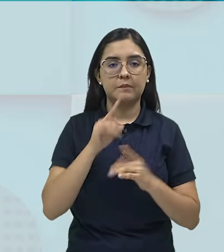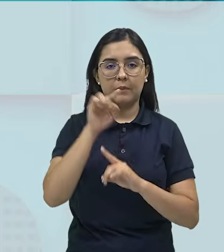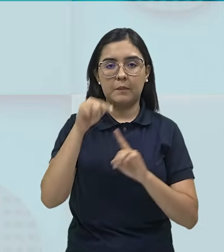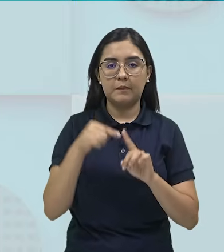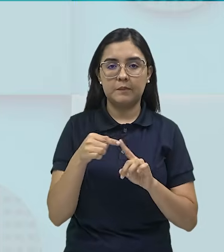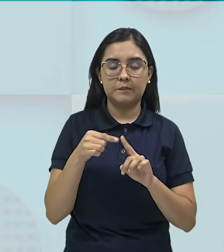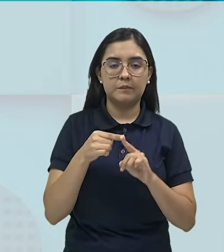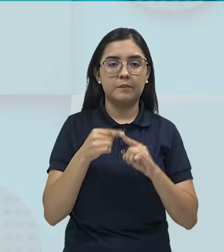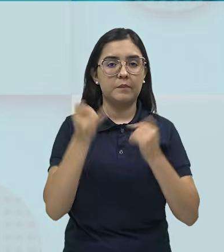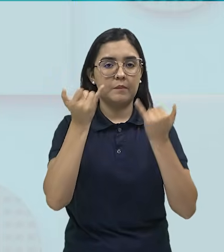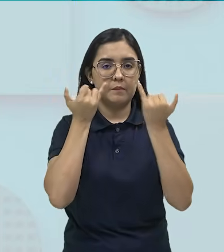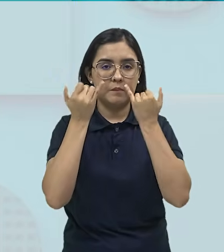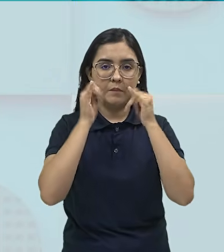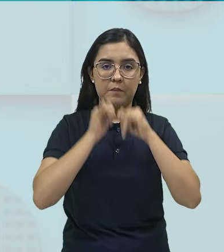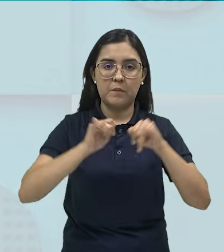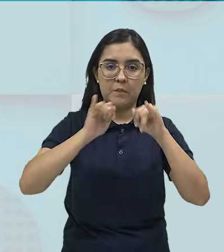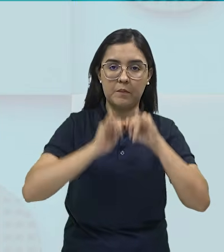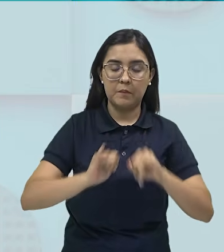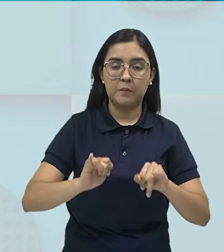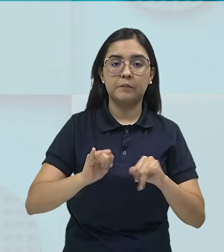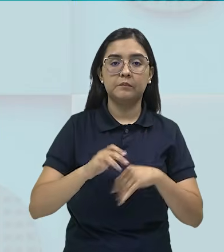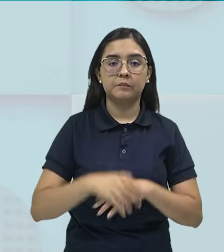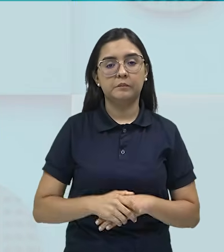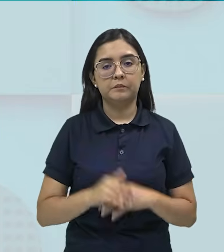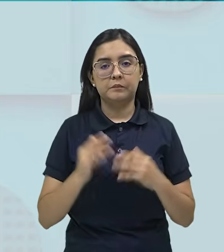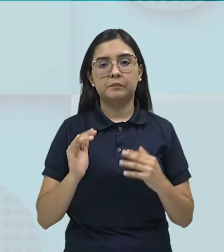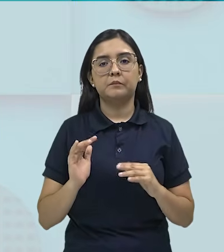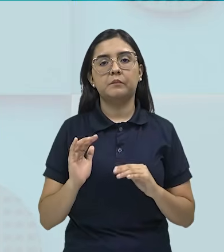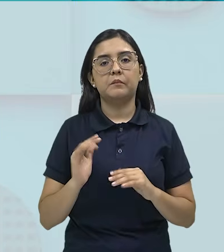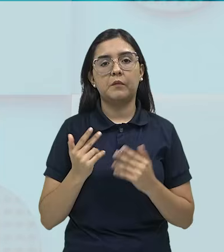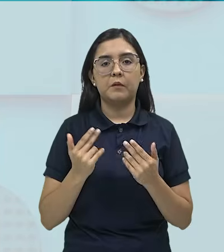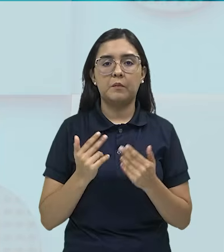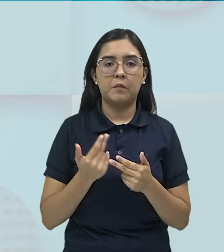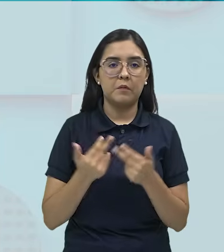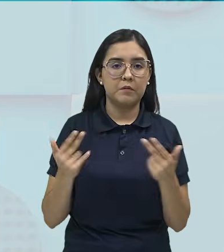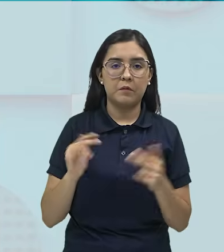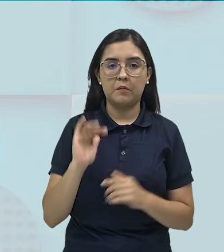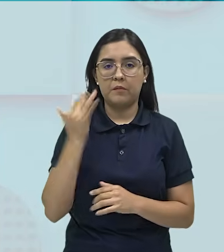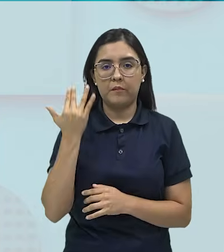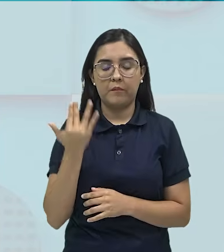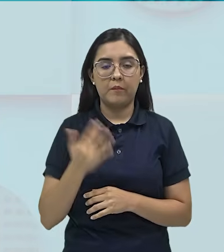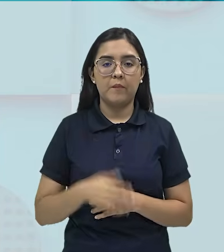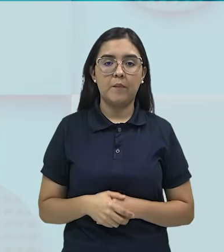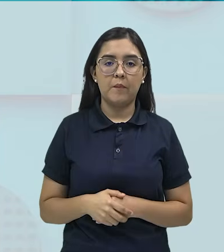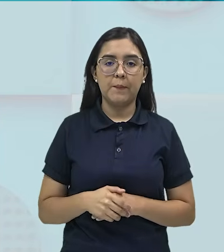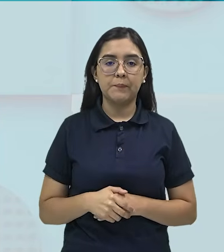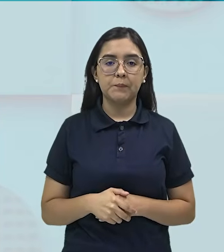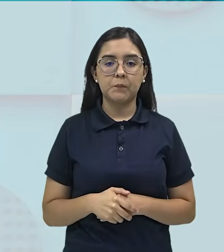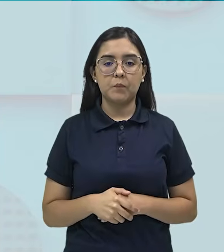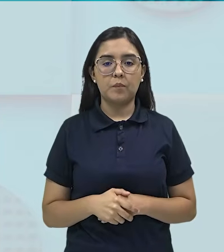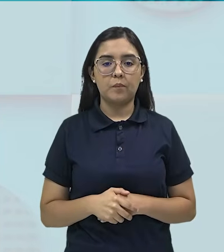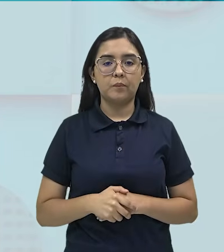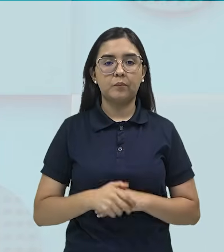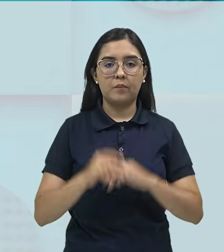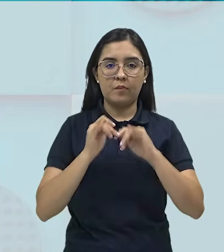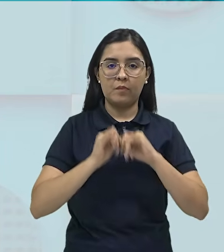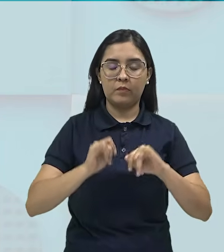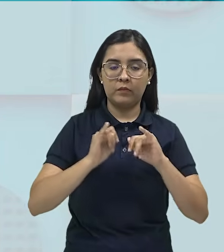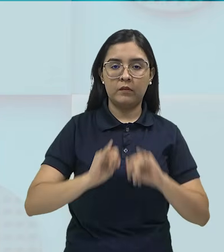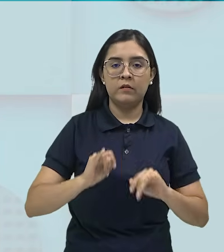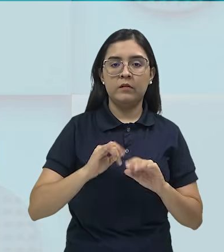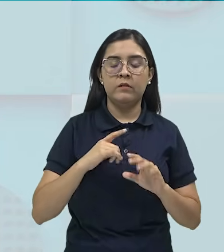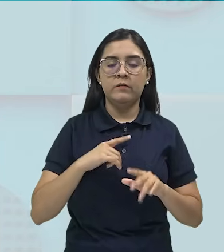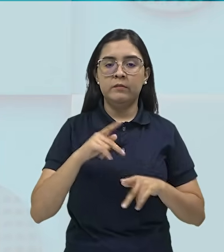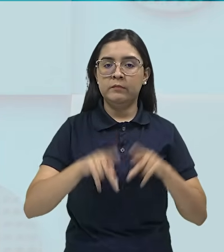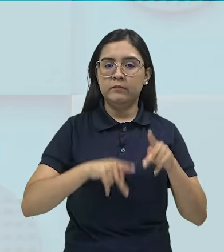informar algo que aconteceu, né, recente, a comunicar à população, o